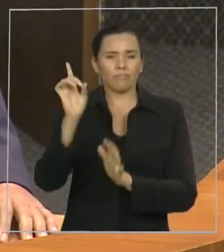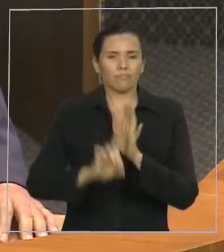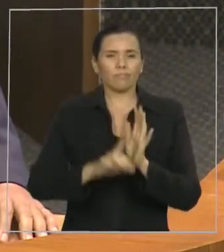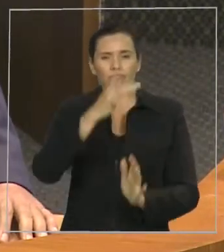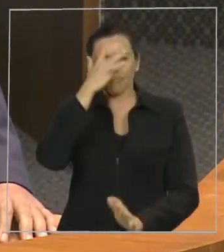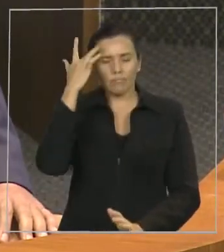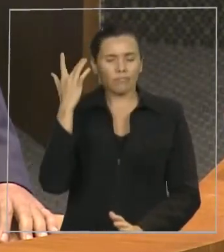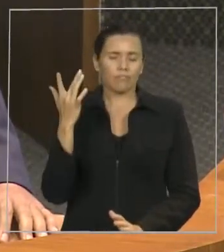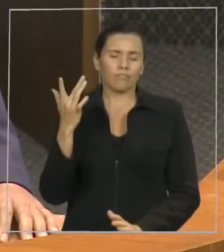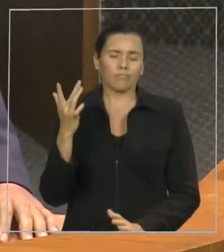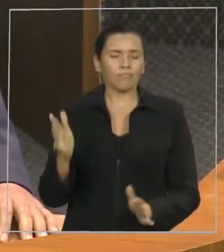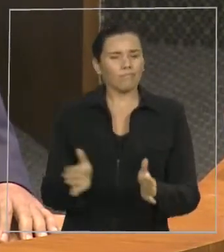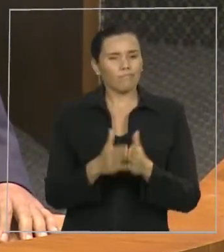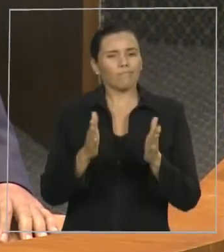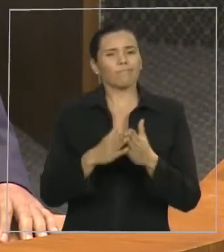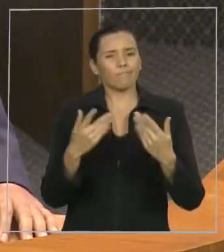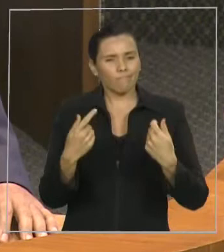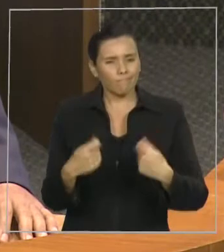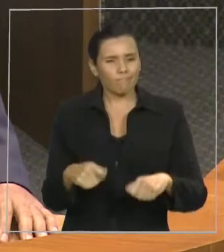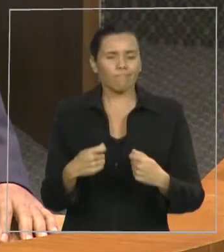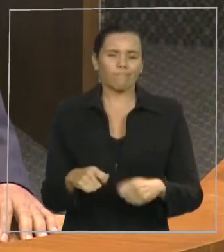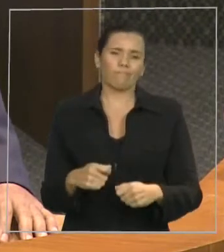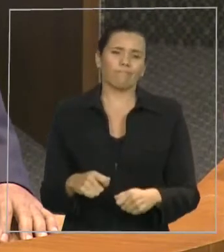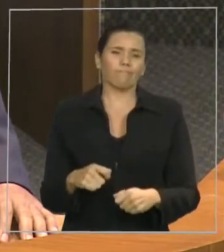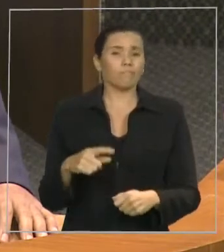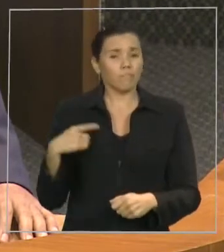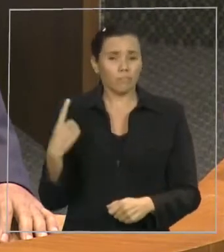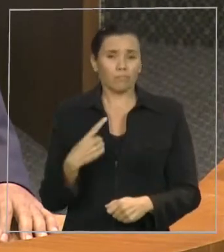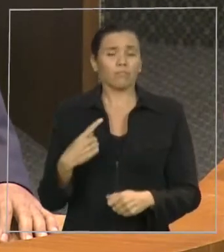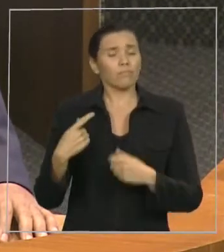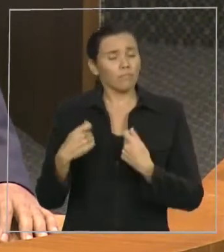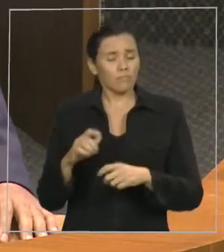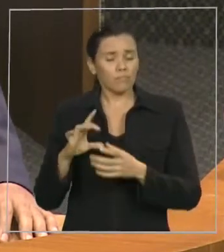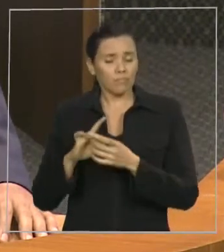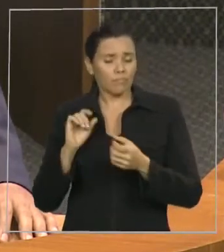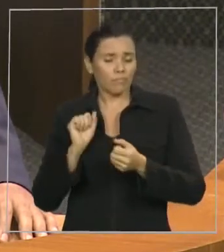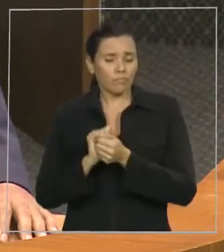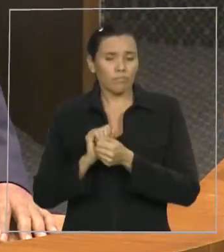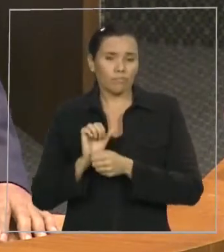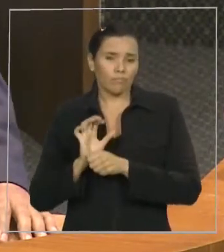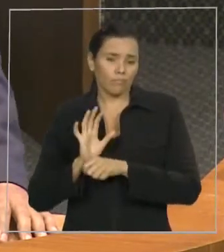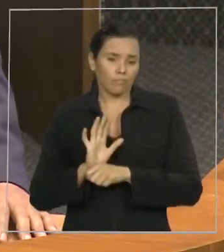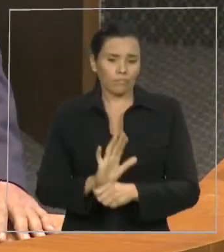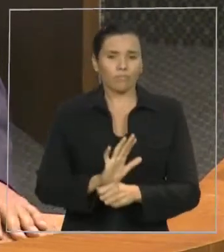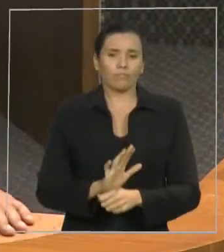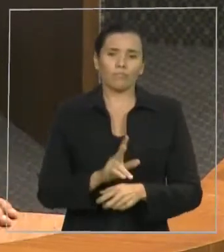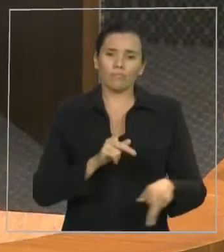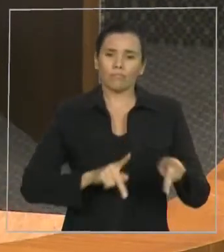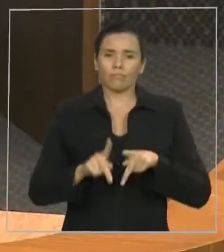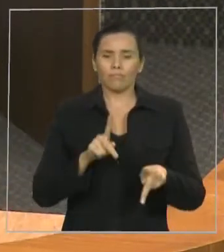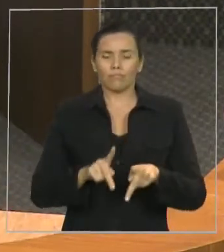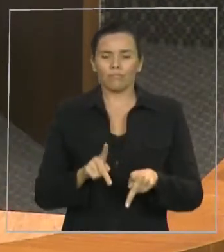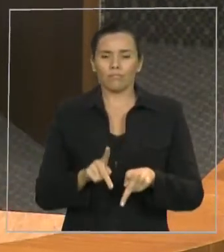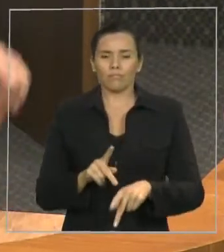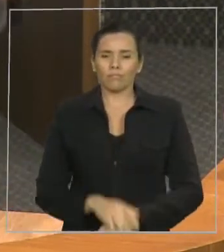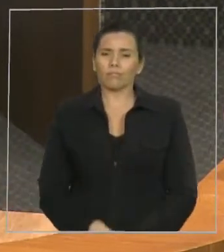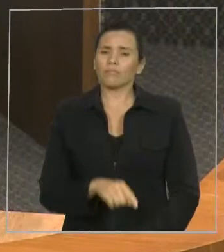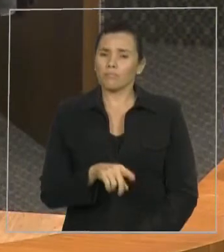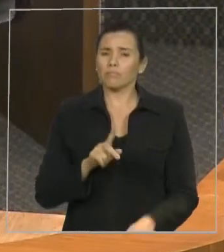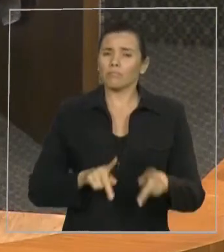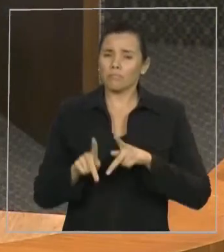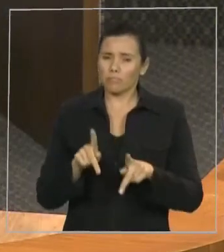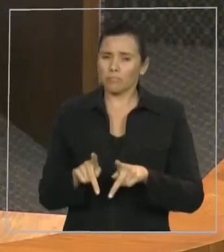Nesse momento, nós temos que ficar do lado do povo. E o povo não está aplaudindo e nem aprovando